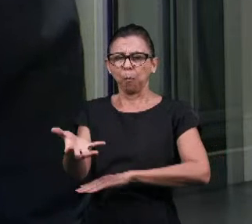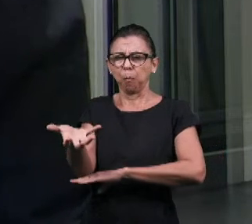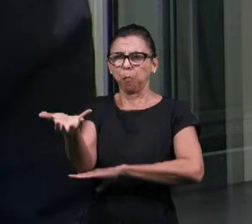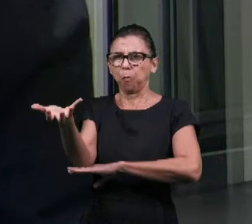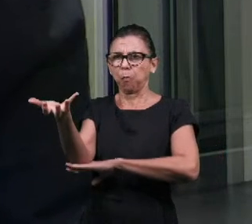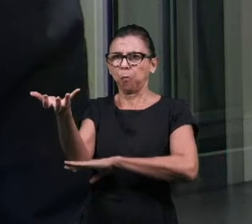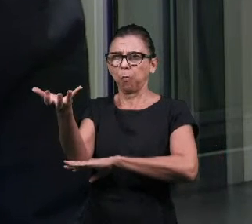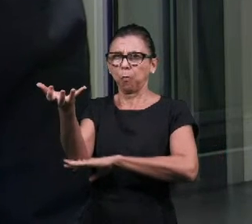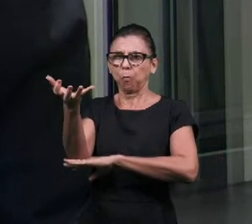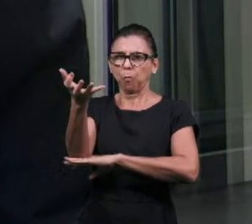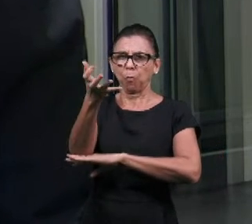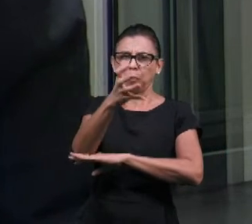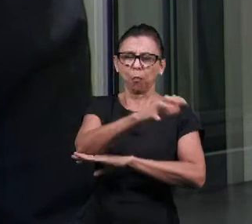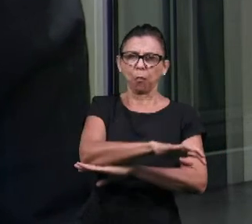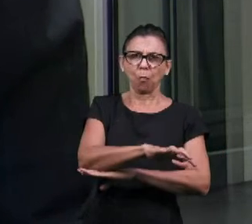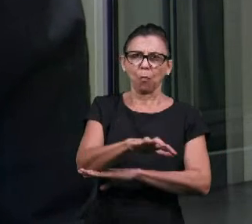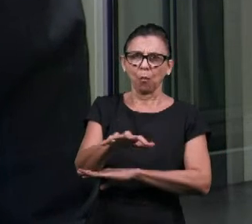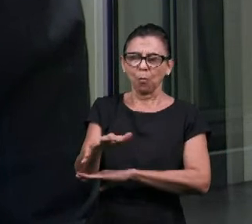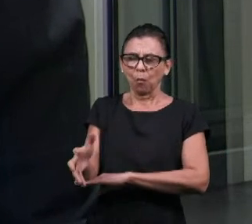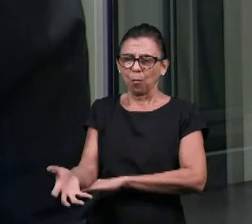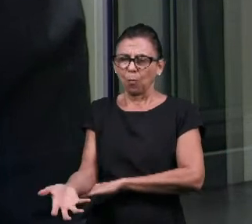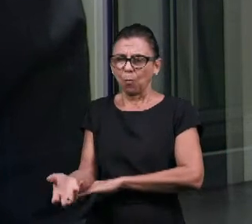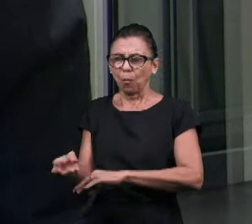conta de tantos homens que tinham.